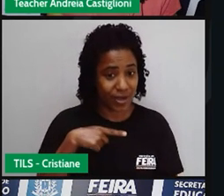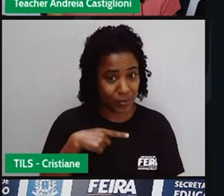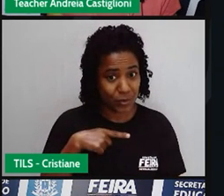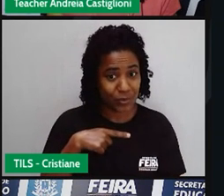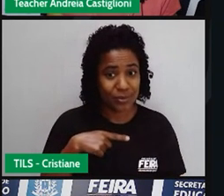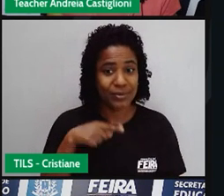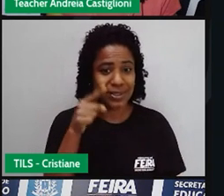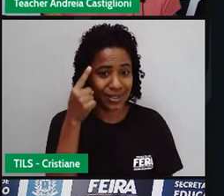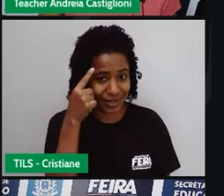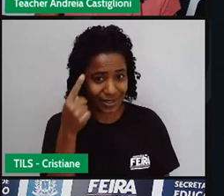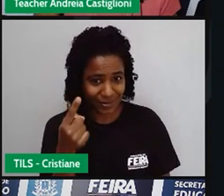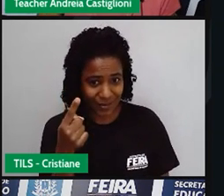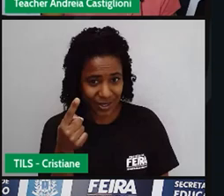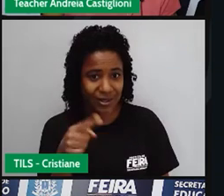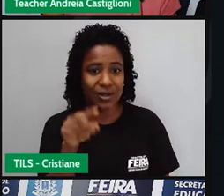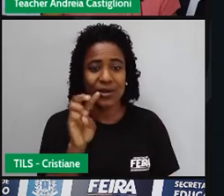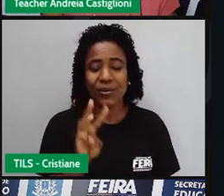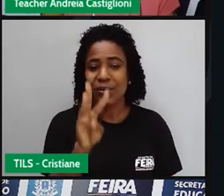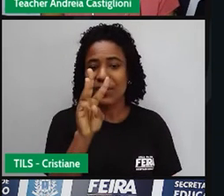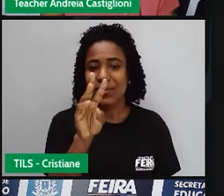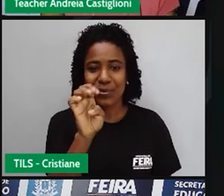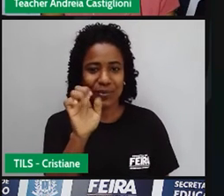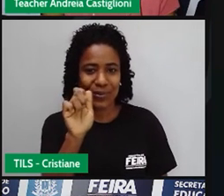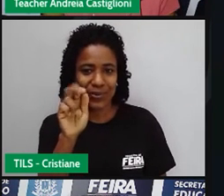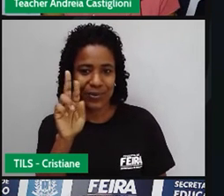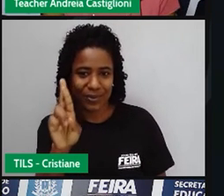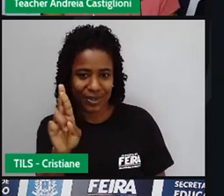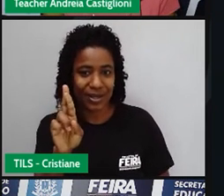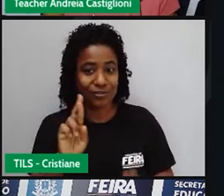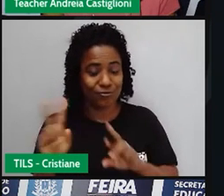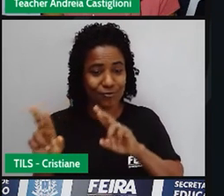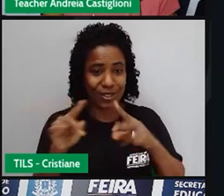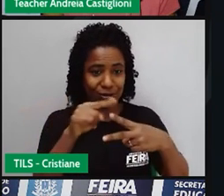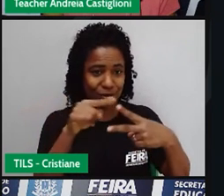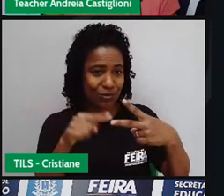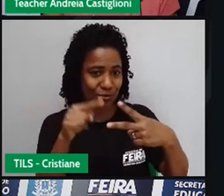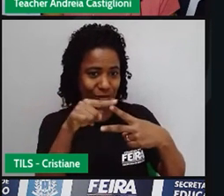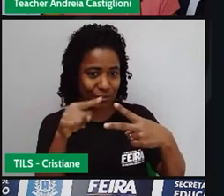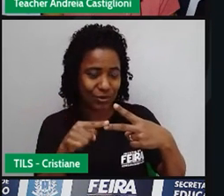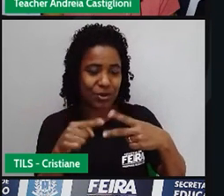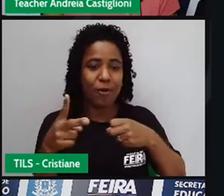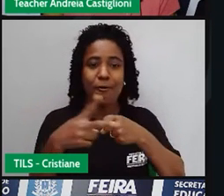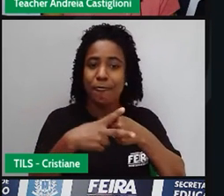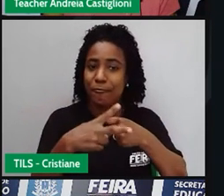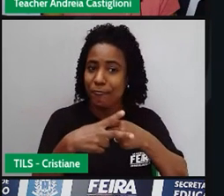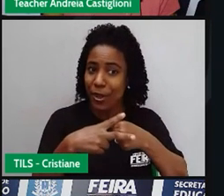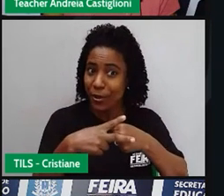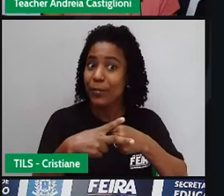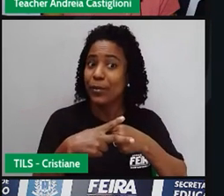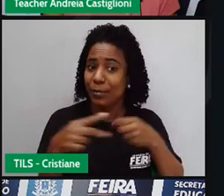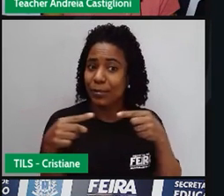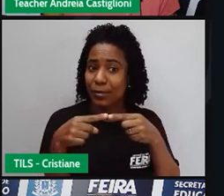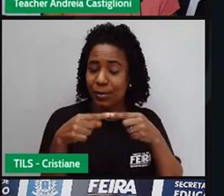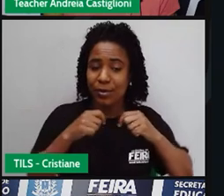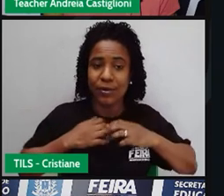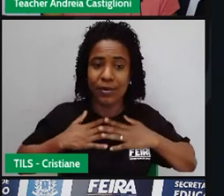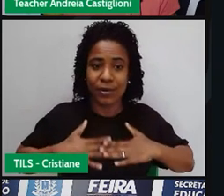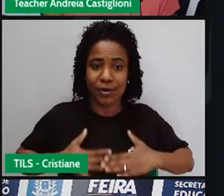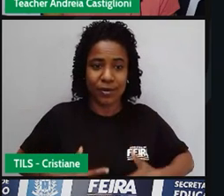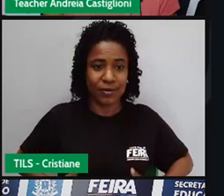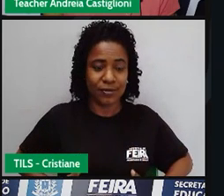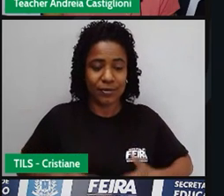que significa destes existe o verbo iOS mas quando eu vou me referir a